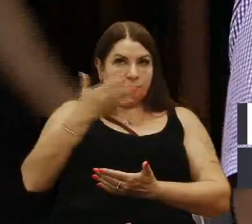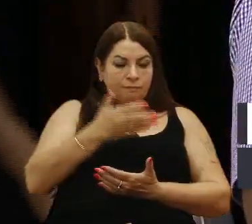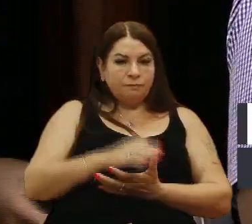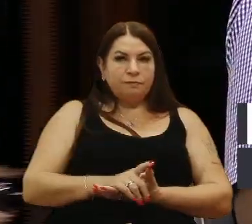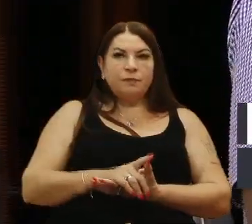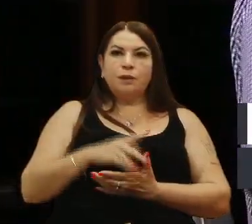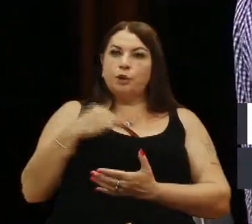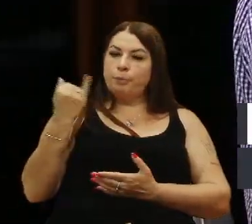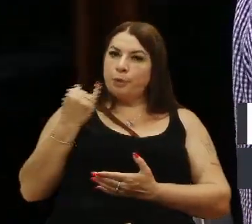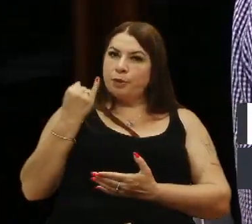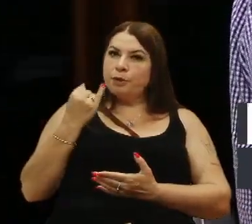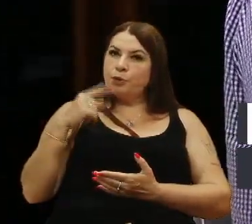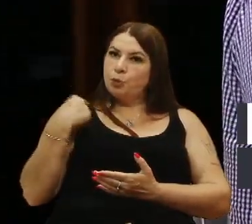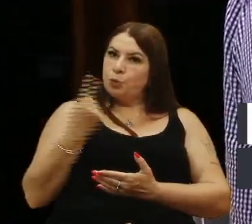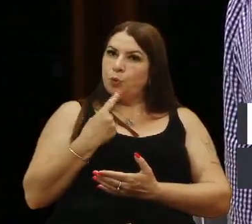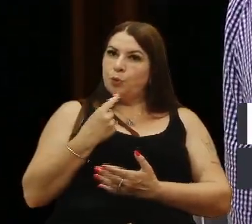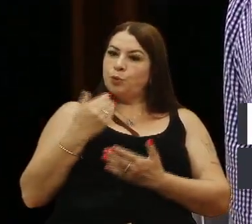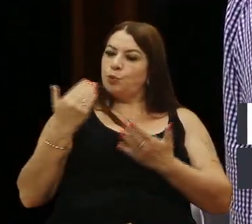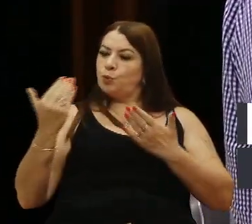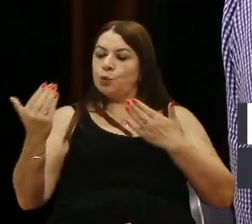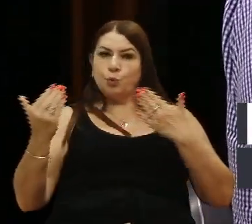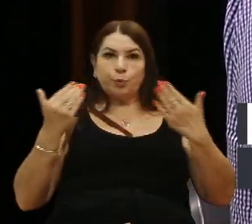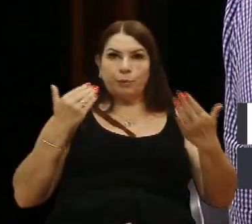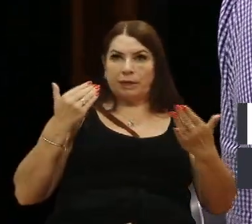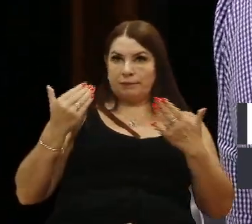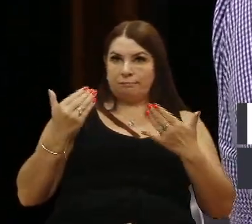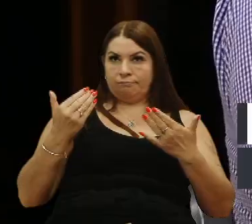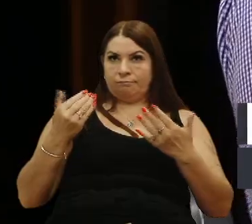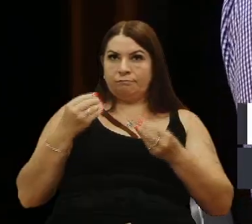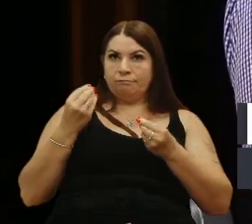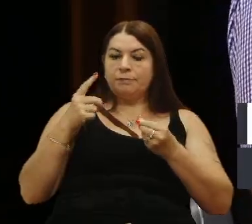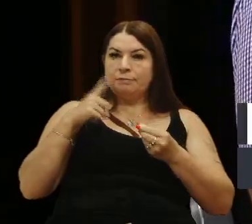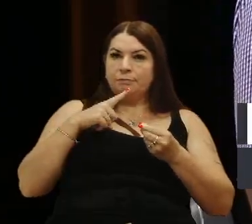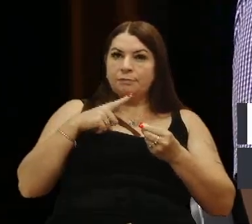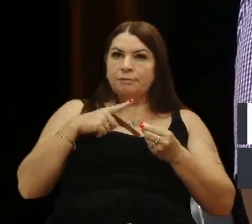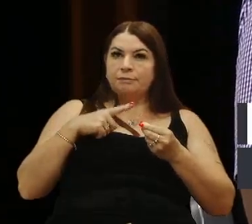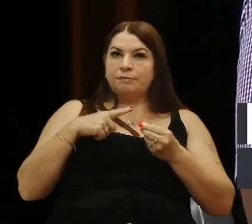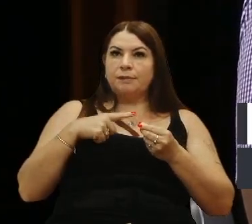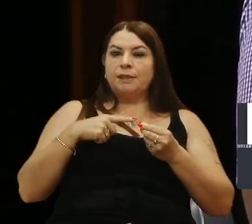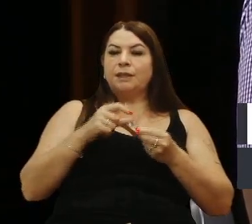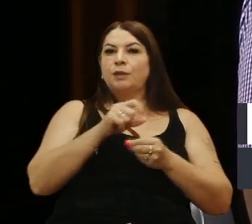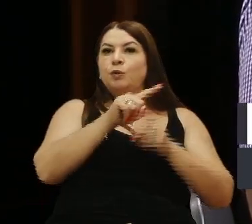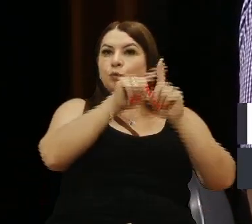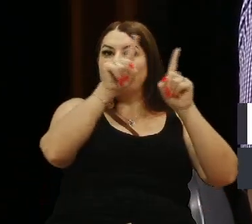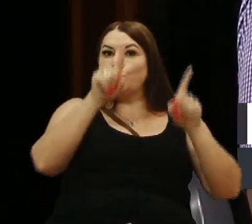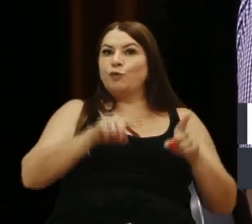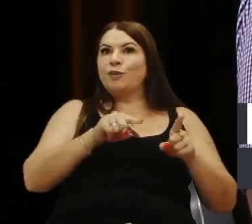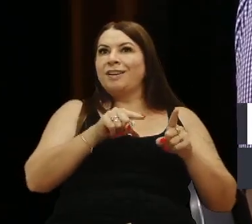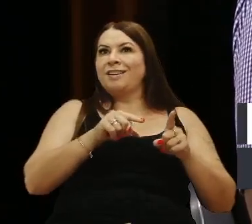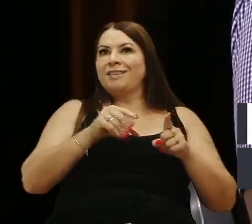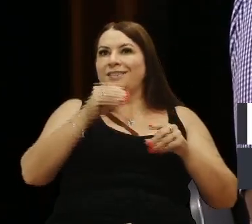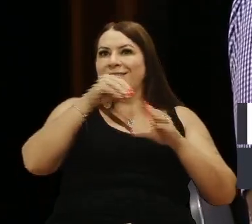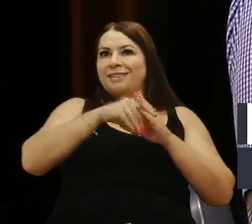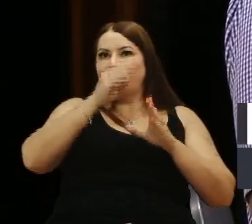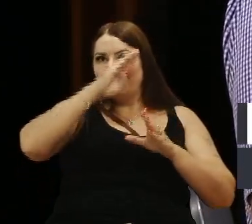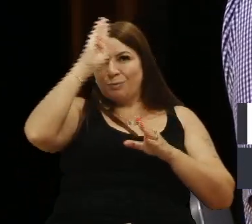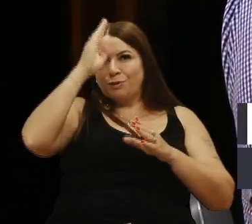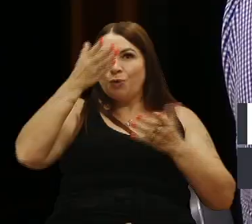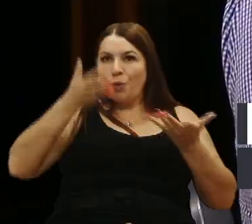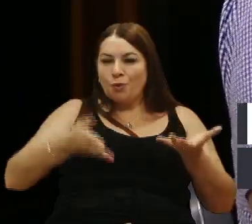é importante nós compararmos como está o efetivo dos bombeiros